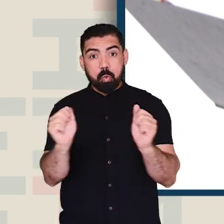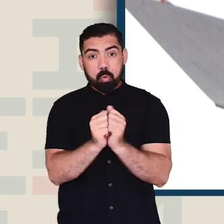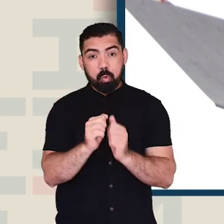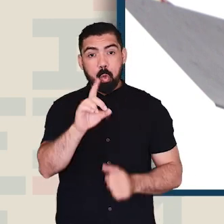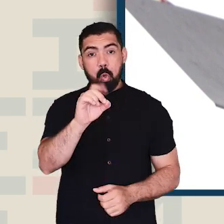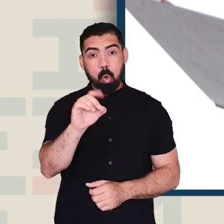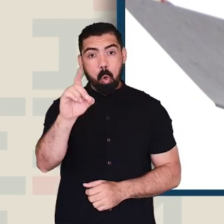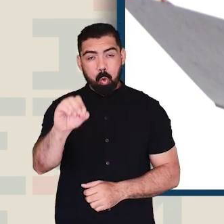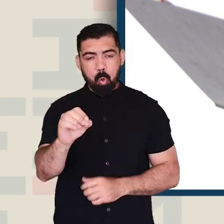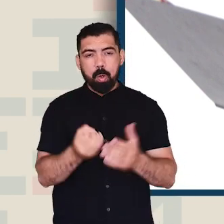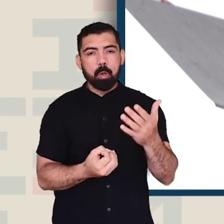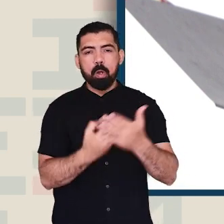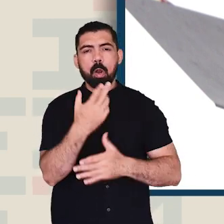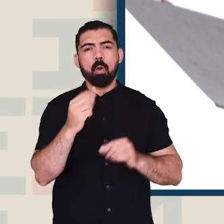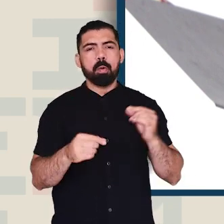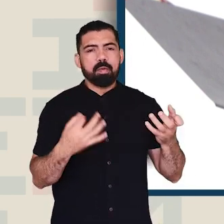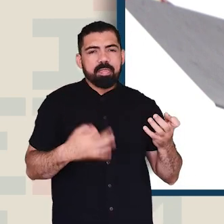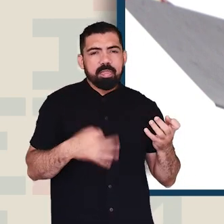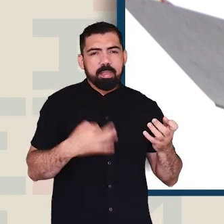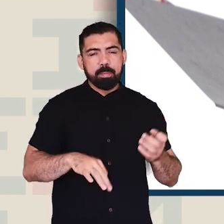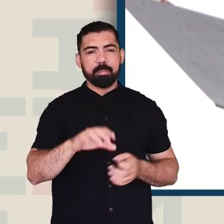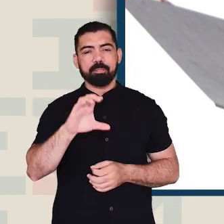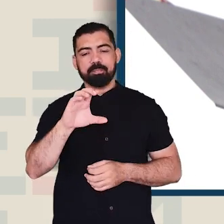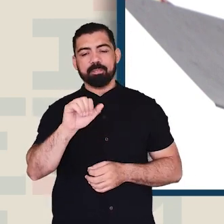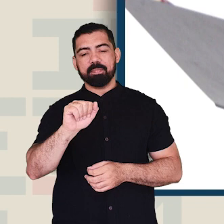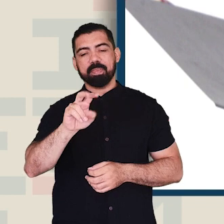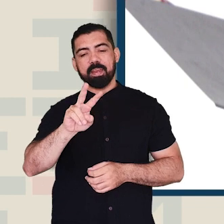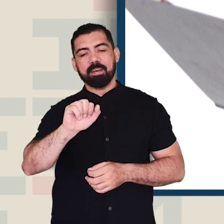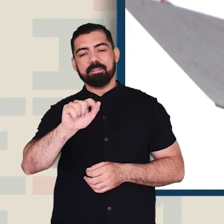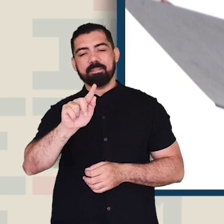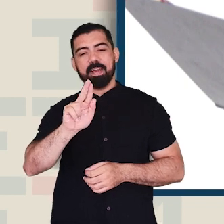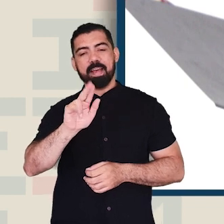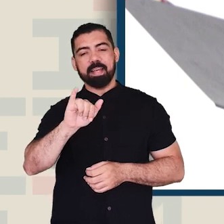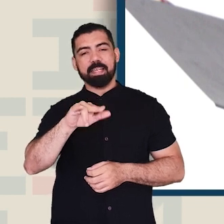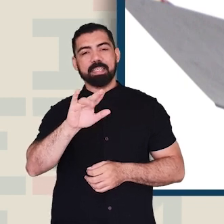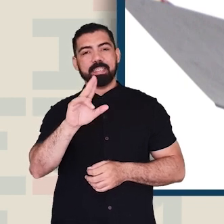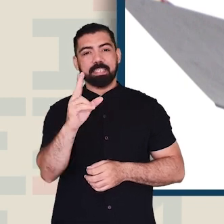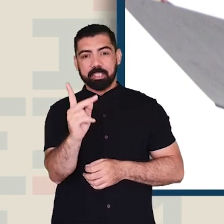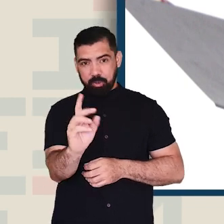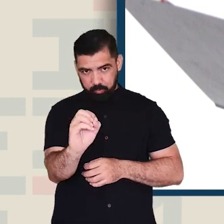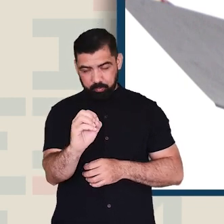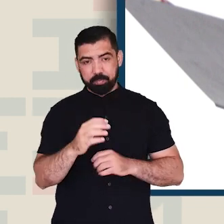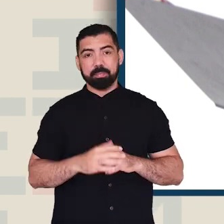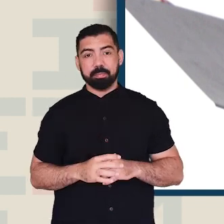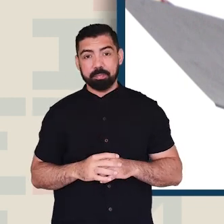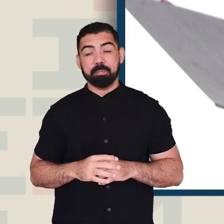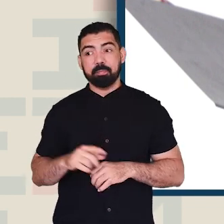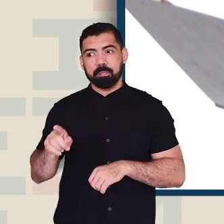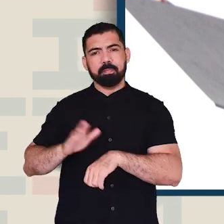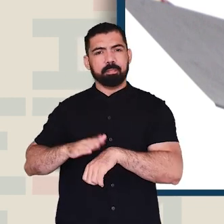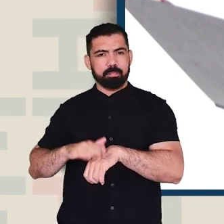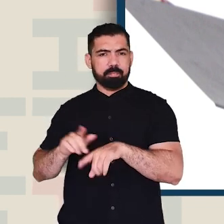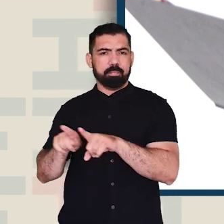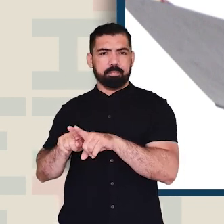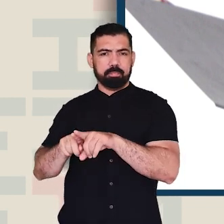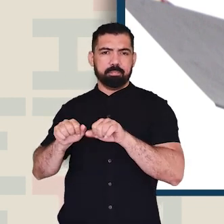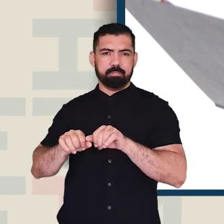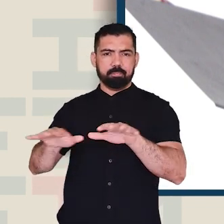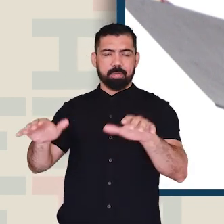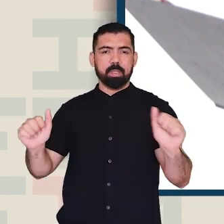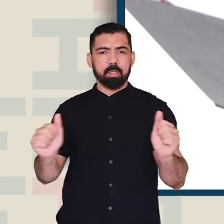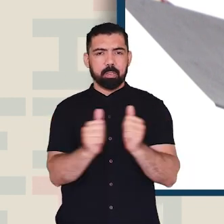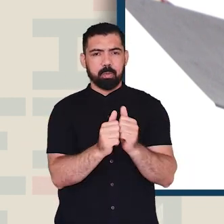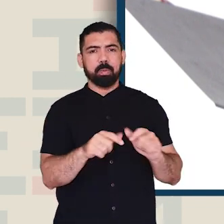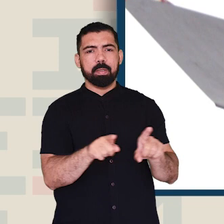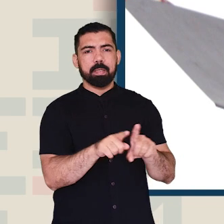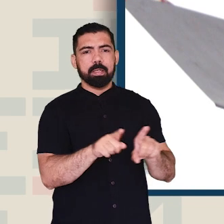um instrumento, um cavaquinho elétrico, né, que depois virou o pau elétrico, e também então eles foram um dos precursores junto